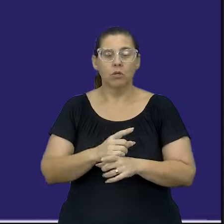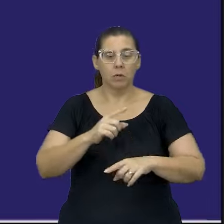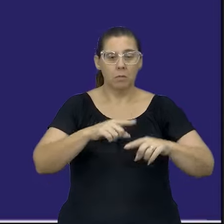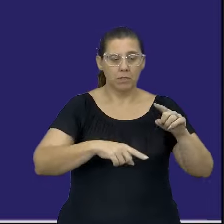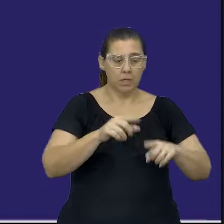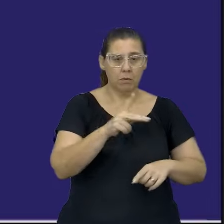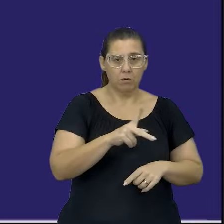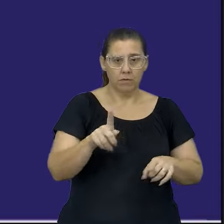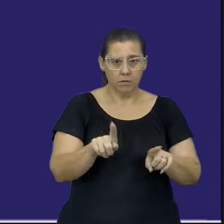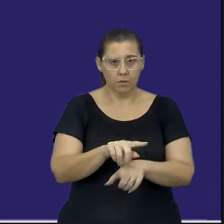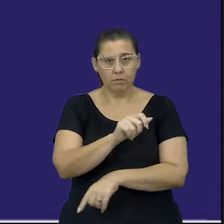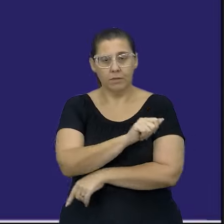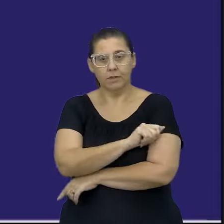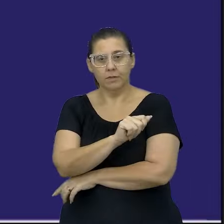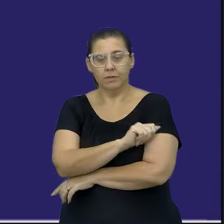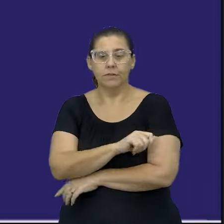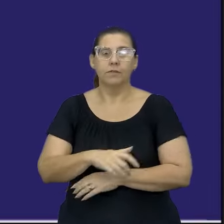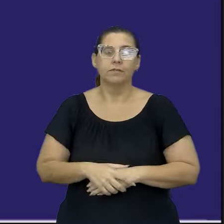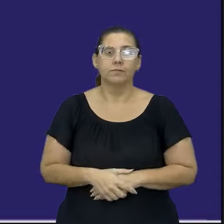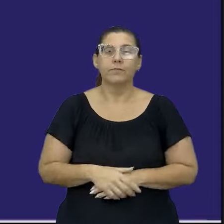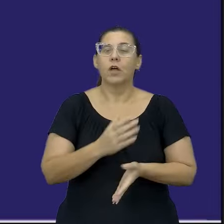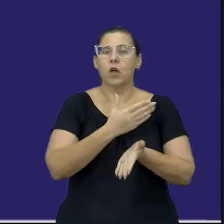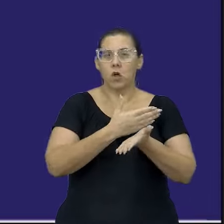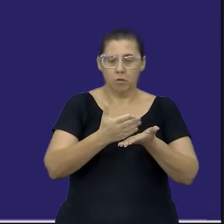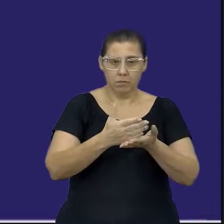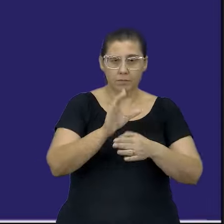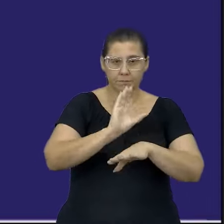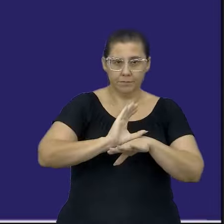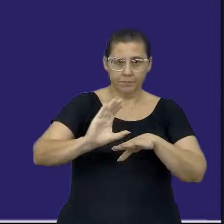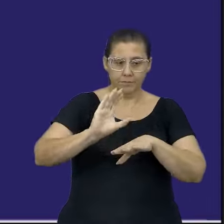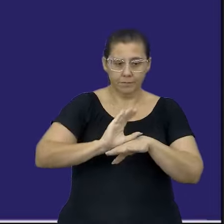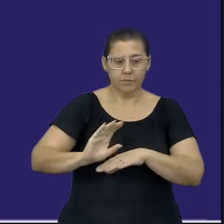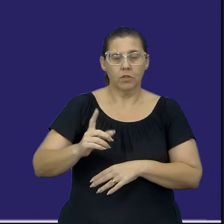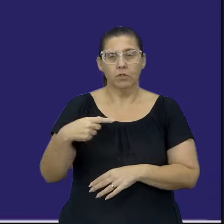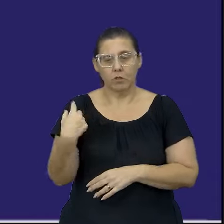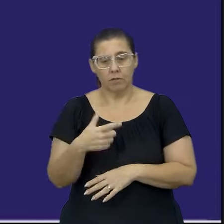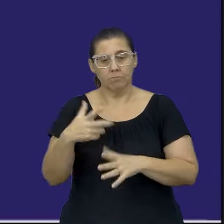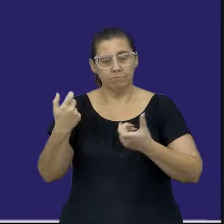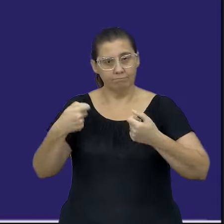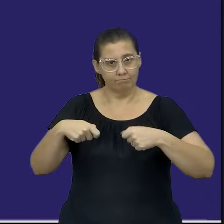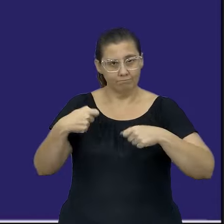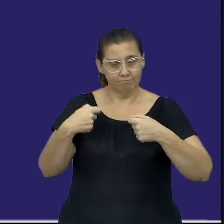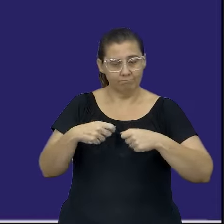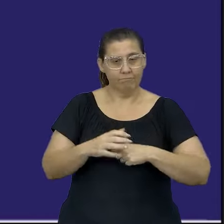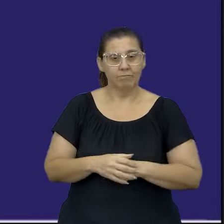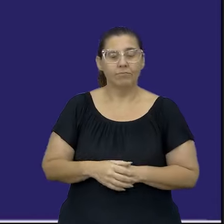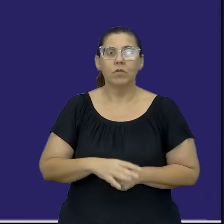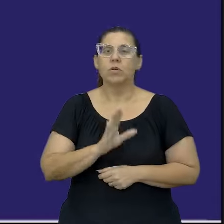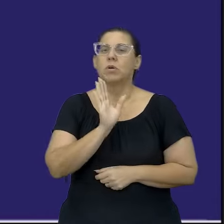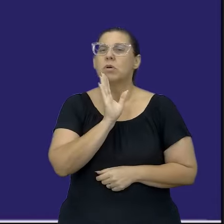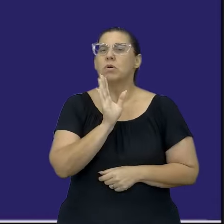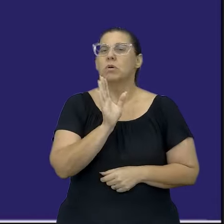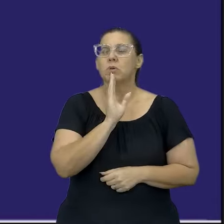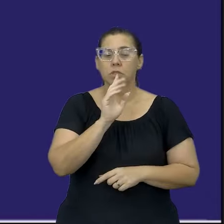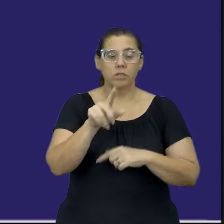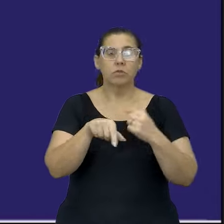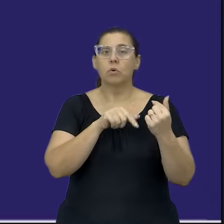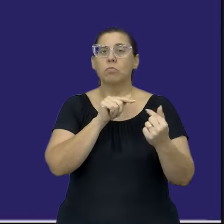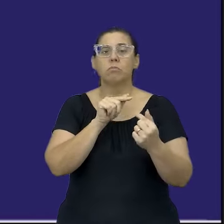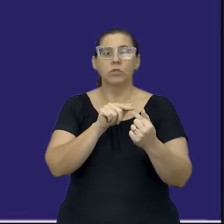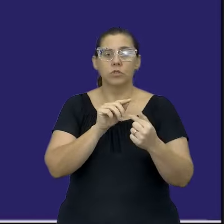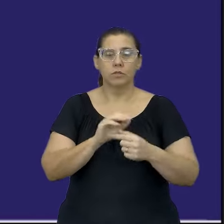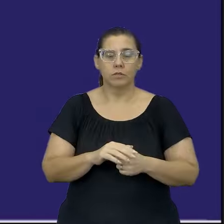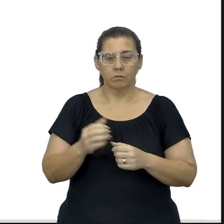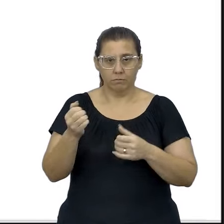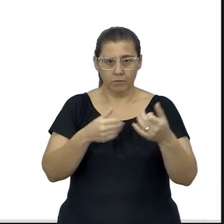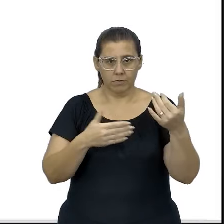aluno. Para iniciar essa formação, nós precisamos conhecer os nossos objetivos. Então, no